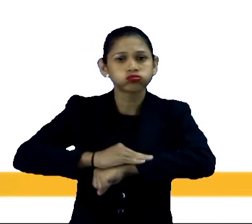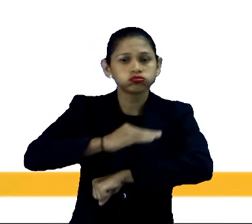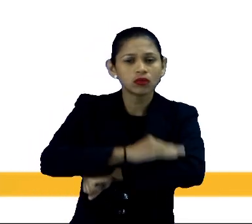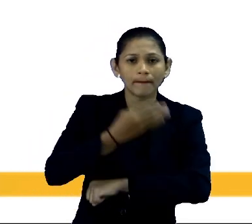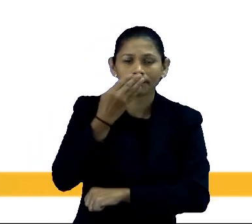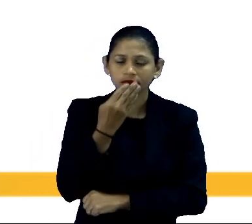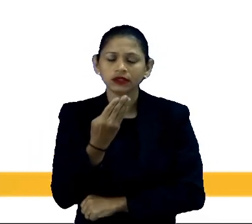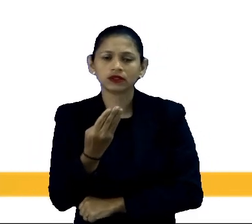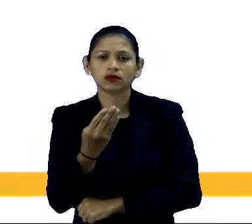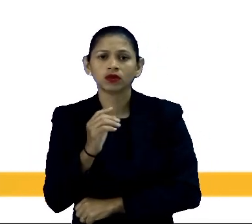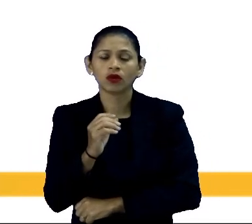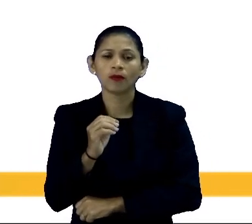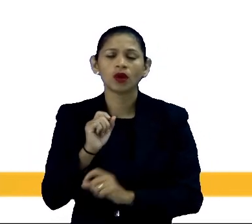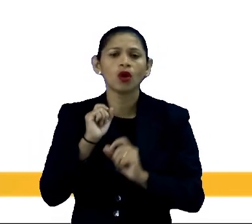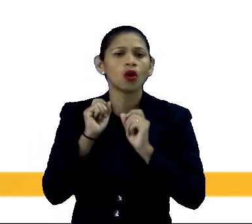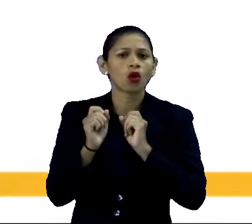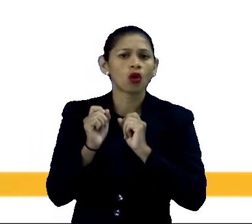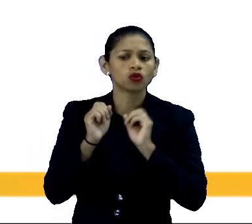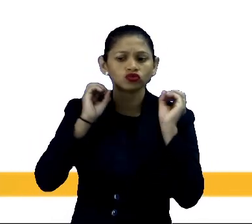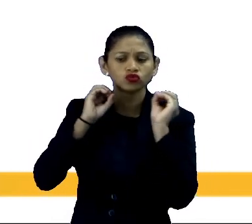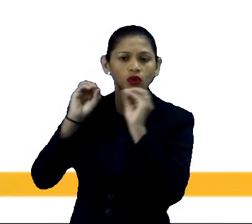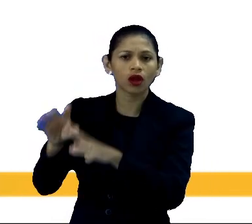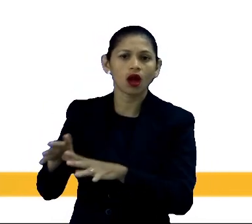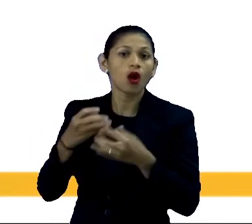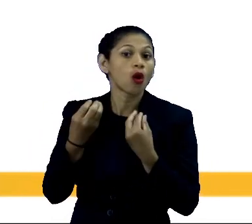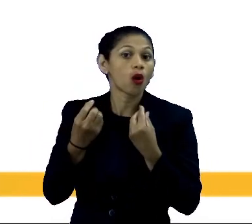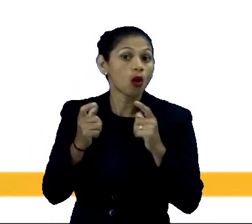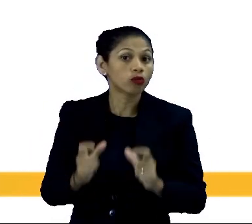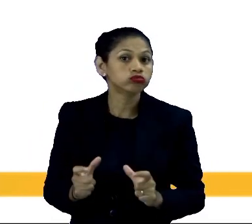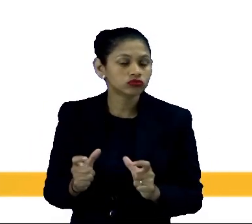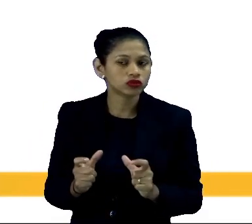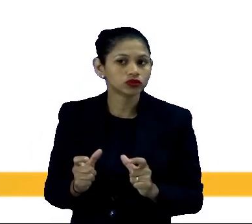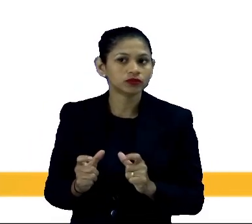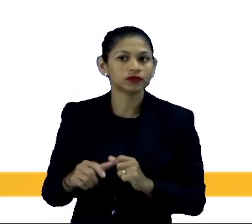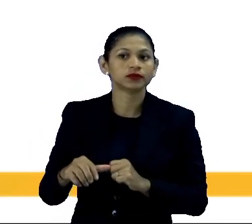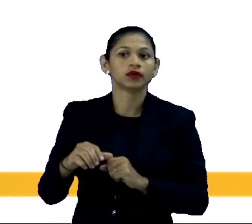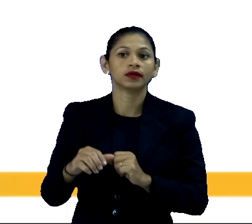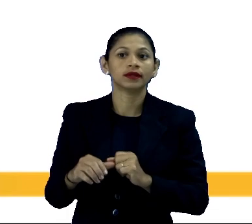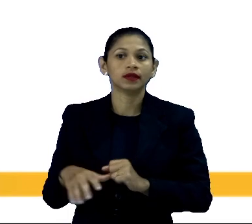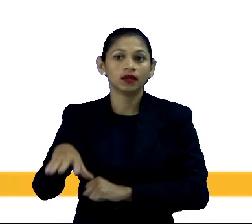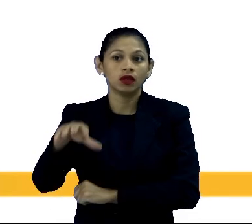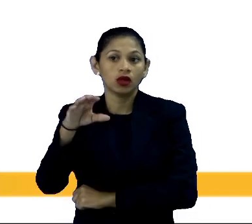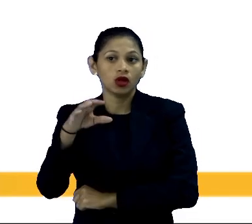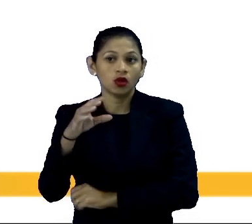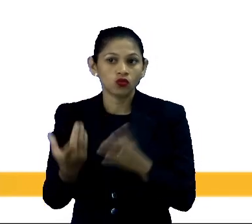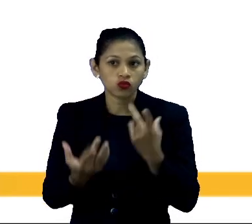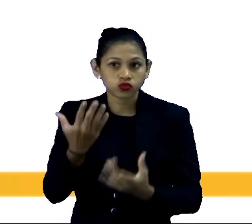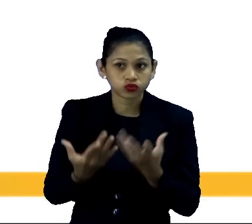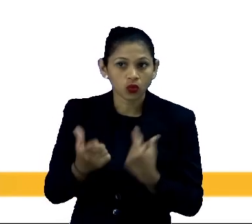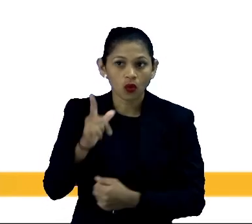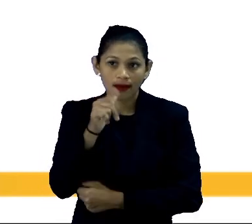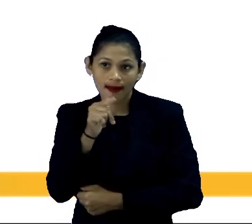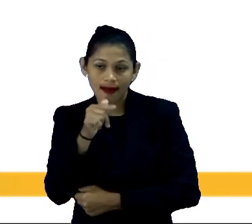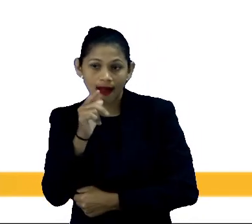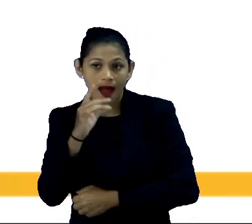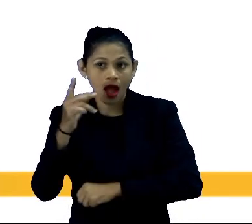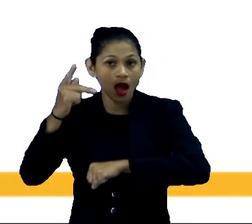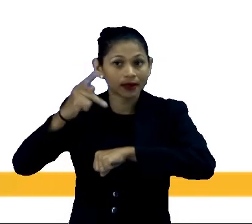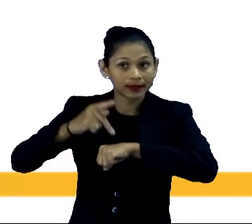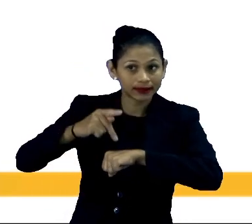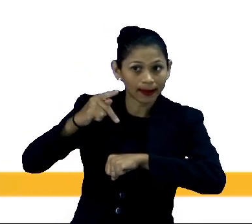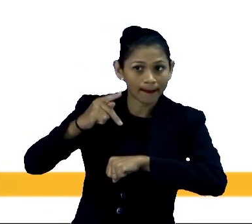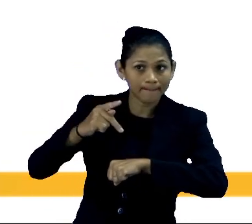que o colocasse, letra A, no fogo, B, na água, C, nas pedras, D, nos espios. Se